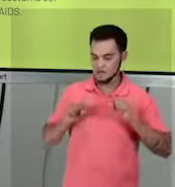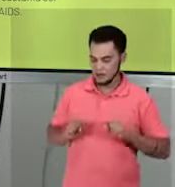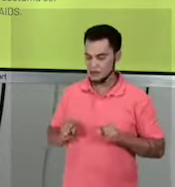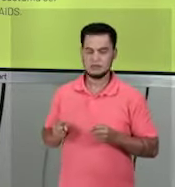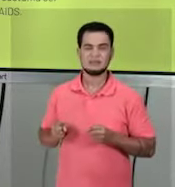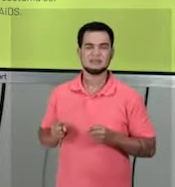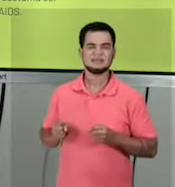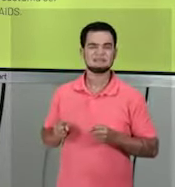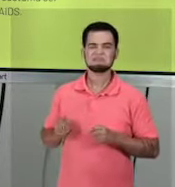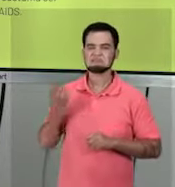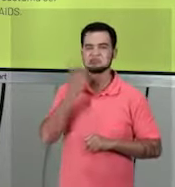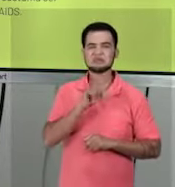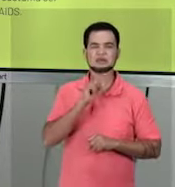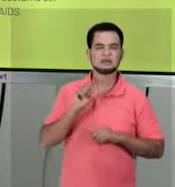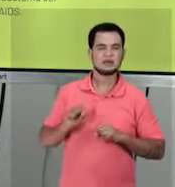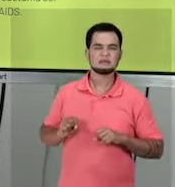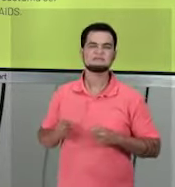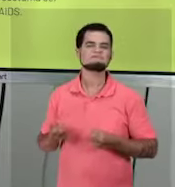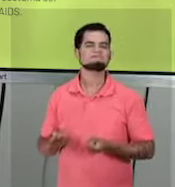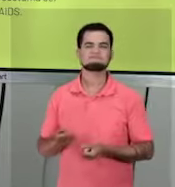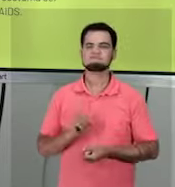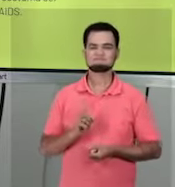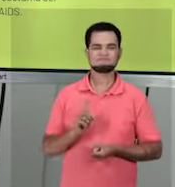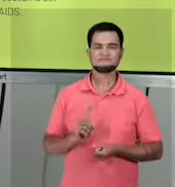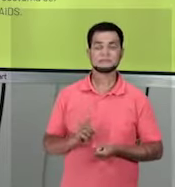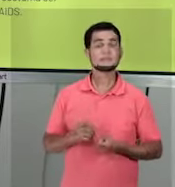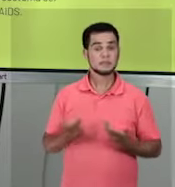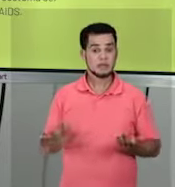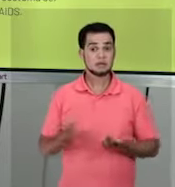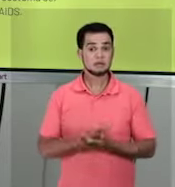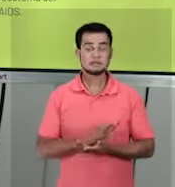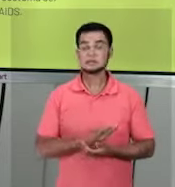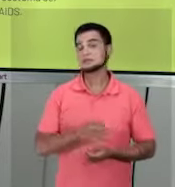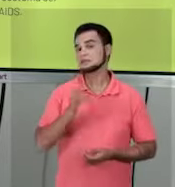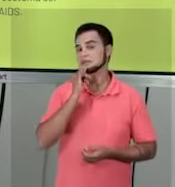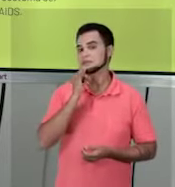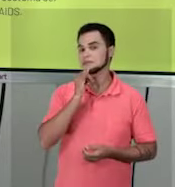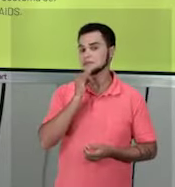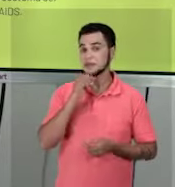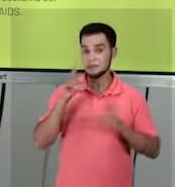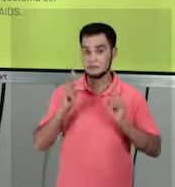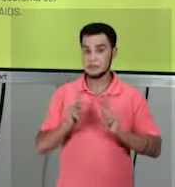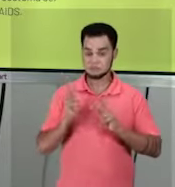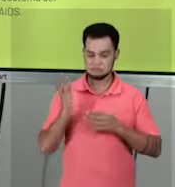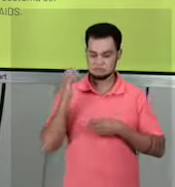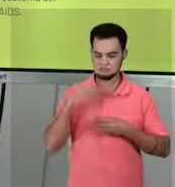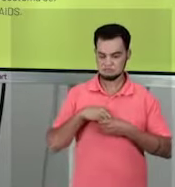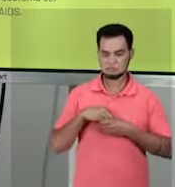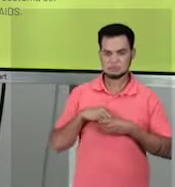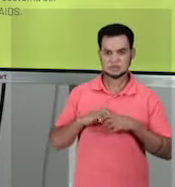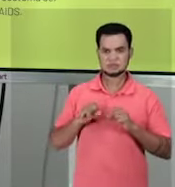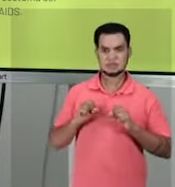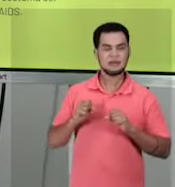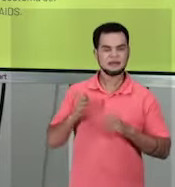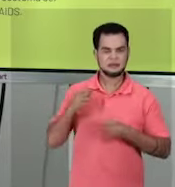para determinadas doenças. O que faz, por exemplo, que a pessoa que tem o vírus da imunodeficiência humana